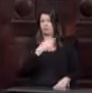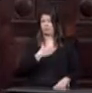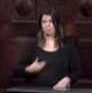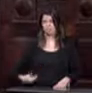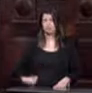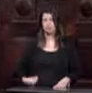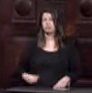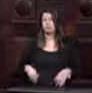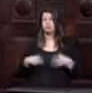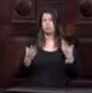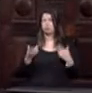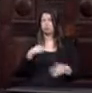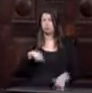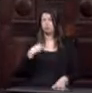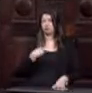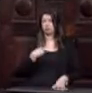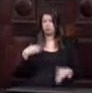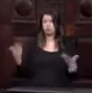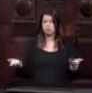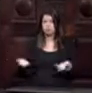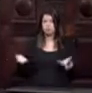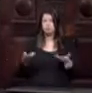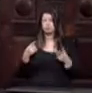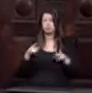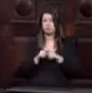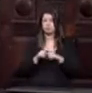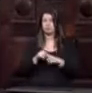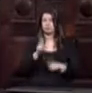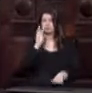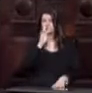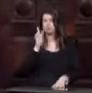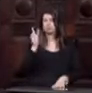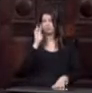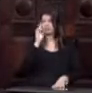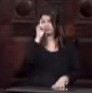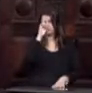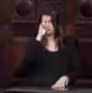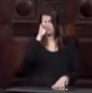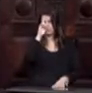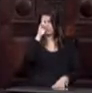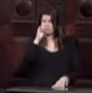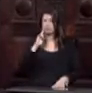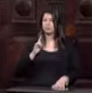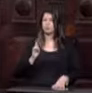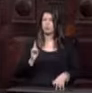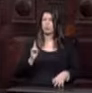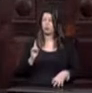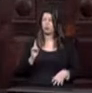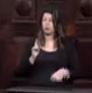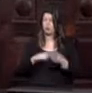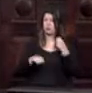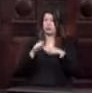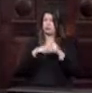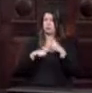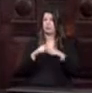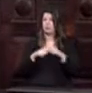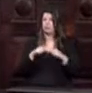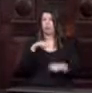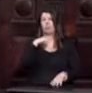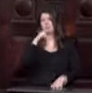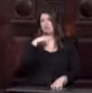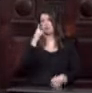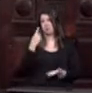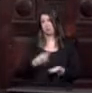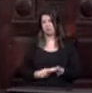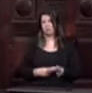aí nós estamos vivendo hoje e vivenciando no dia a dia que o orçamento não está sendo cumprido.